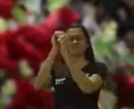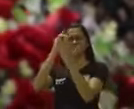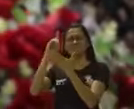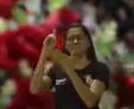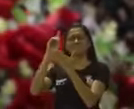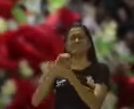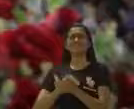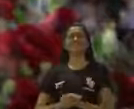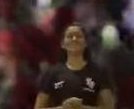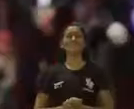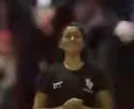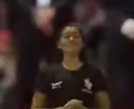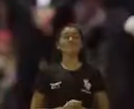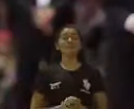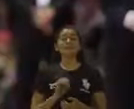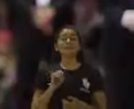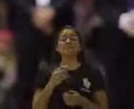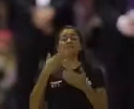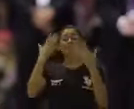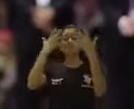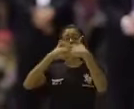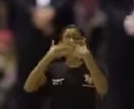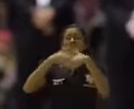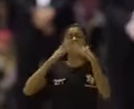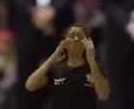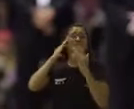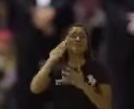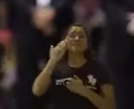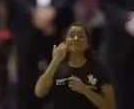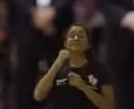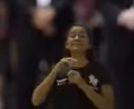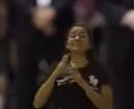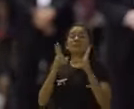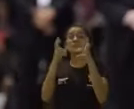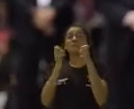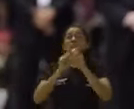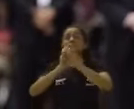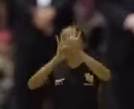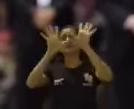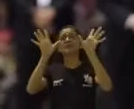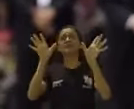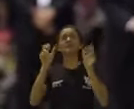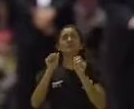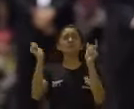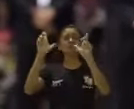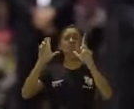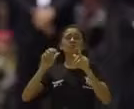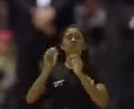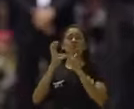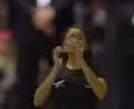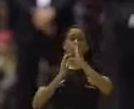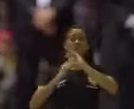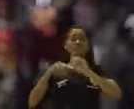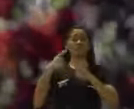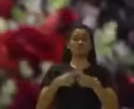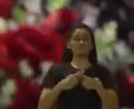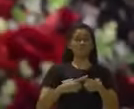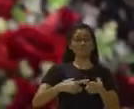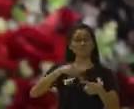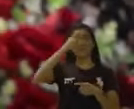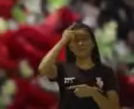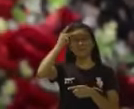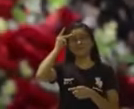a razão porque você não vê a luz do mundo brilhando na vida de muitas pessoas. Sabe por quê? Porque